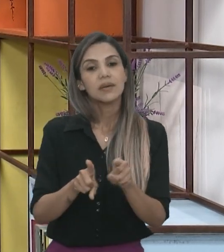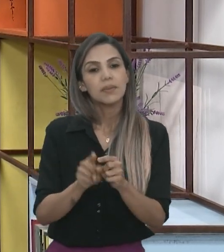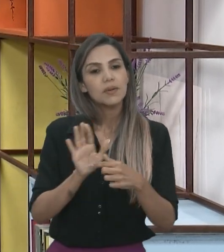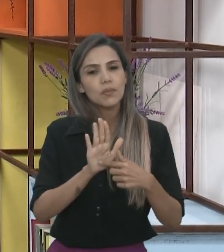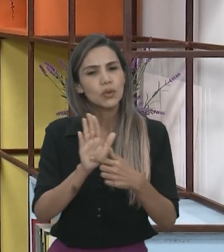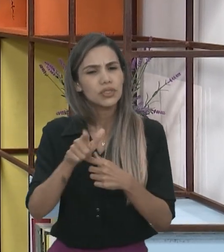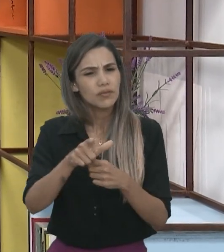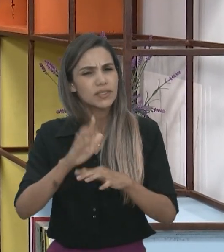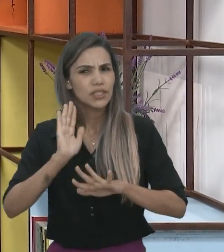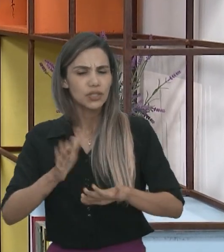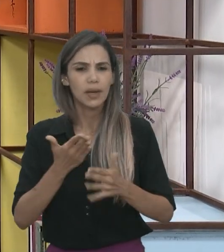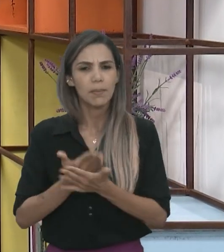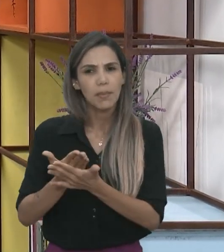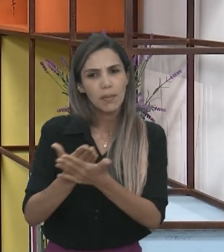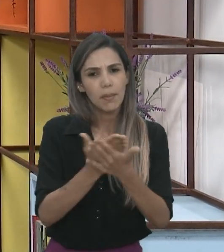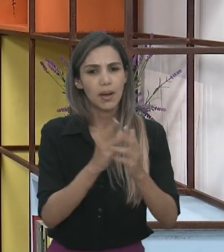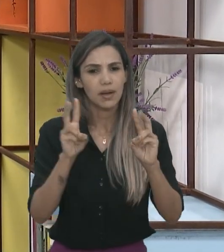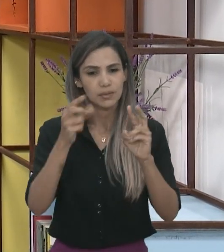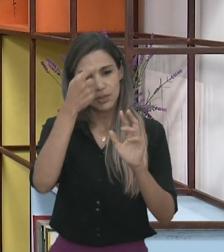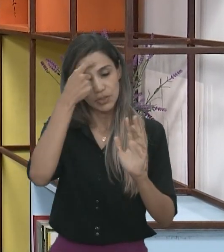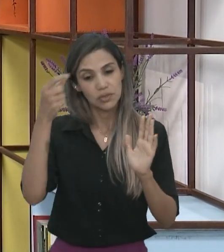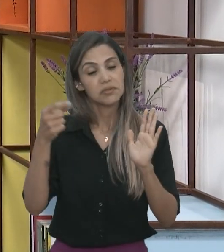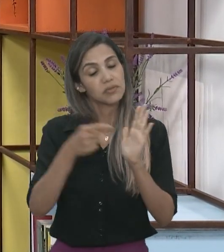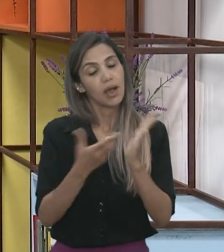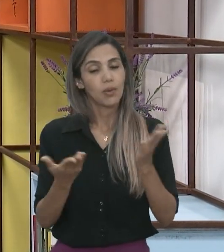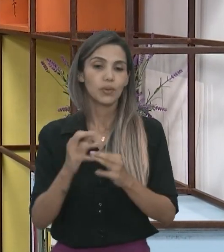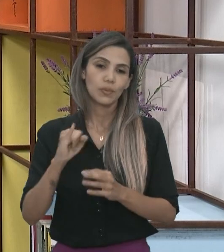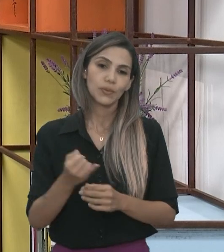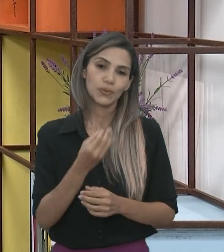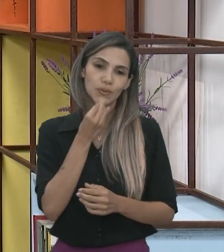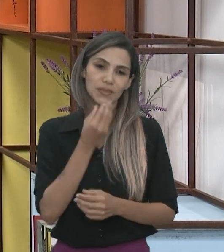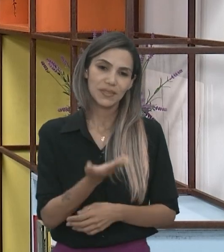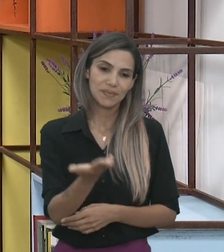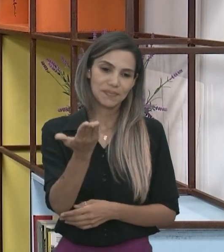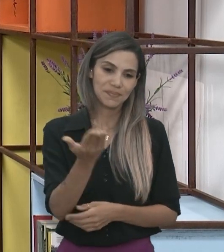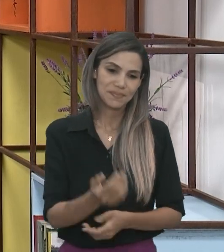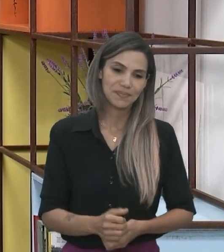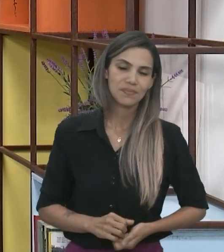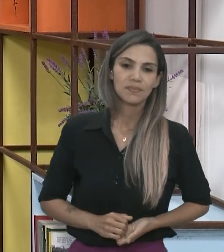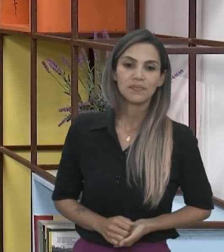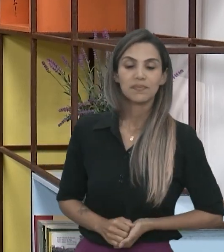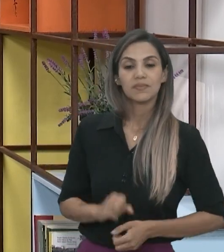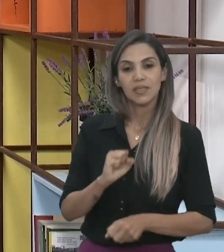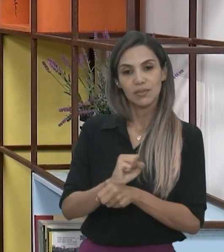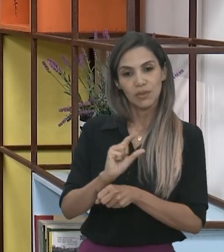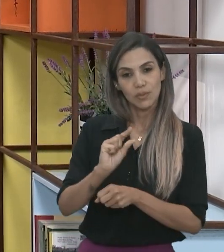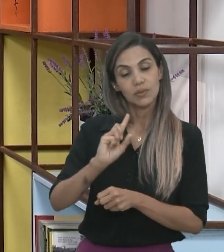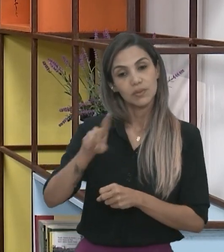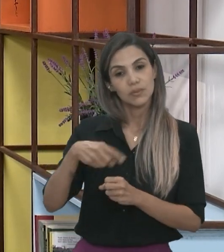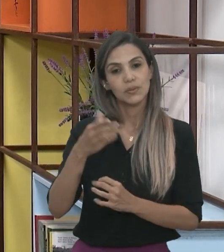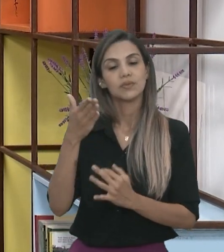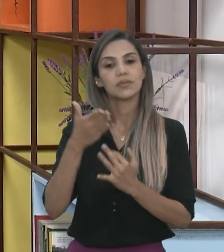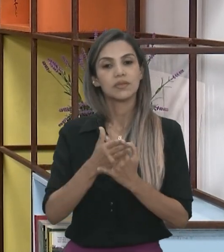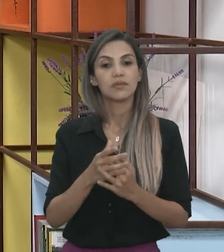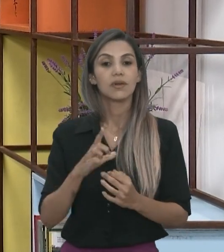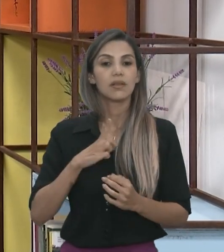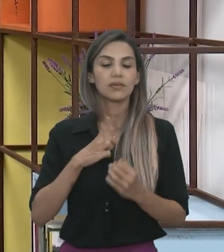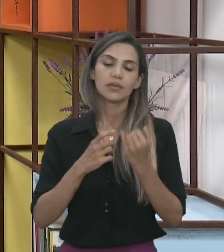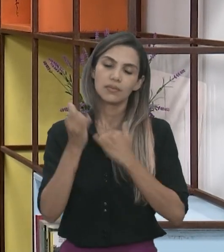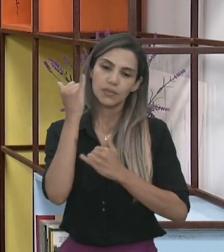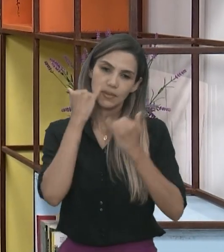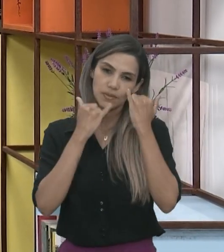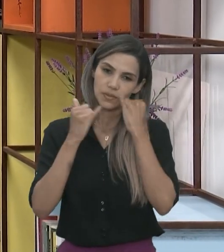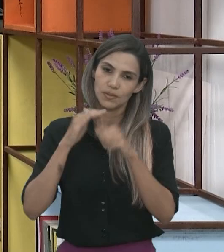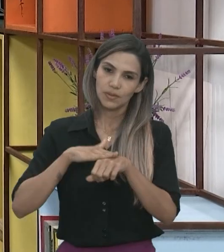do que você já desenvolve, tá aí a oportunidade, né? E não saia daí porque no próximo bloco nós voltamos com muito